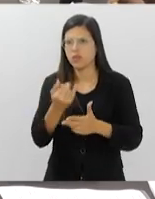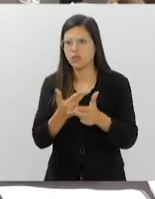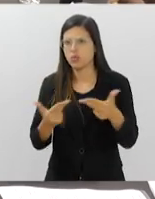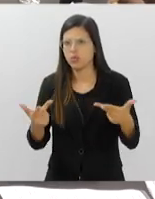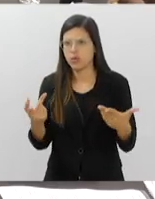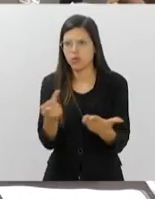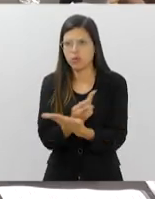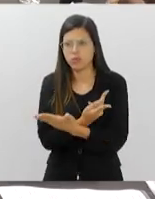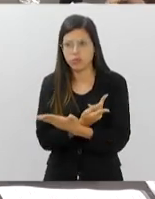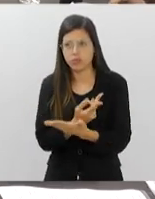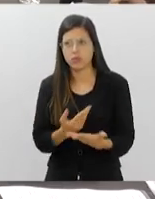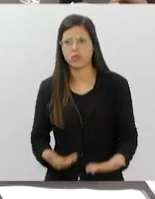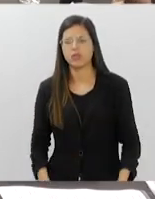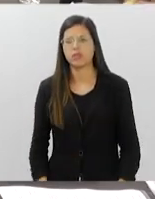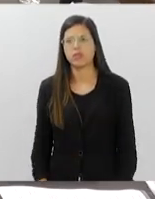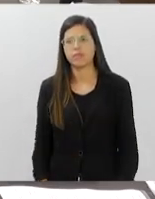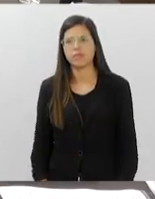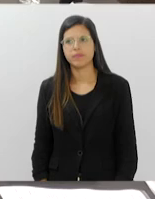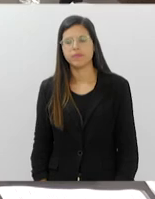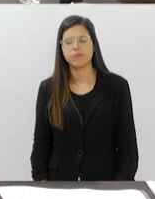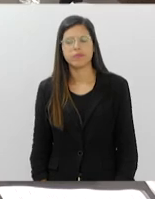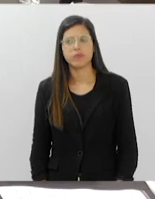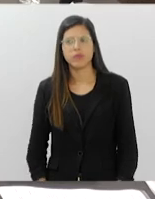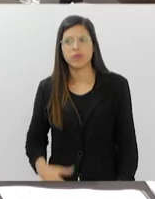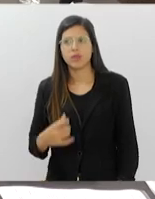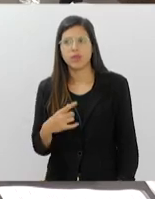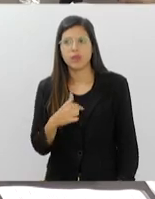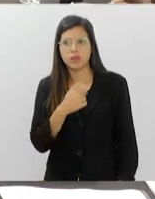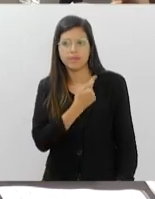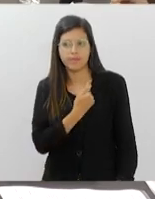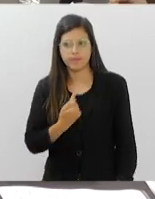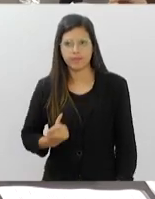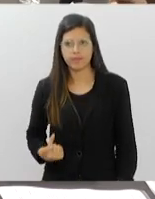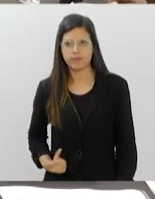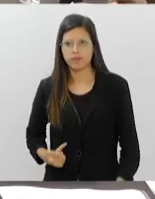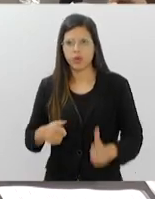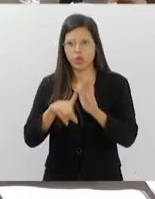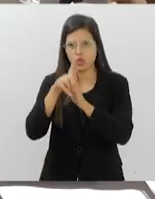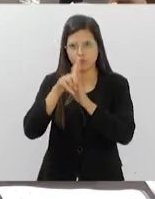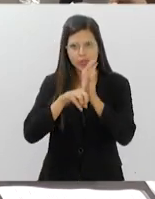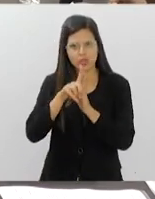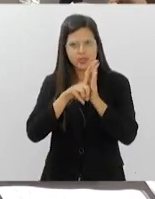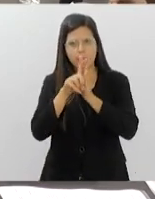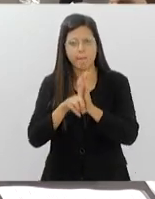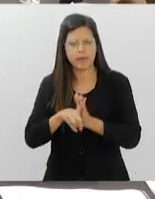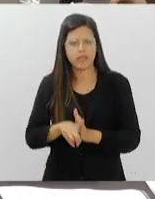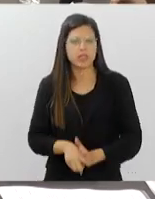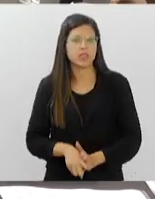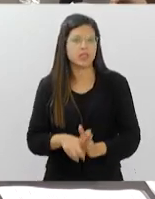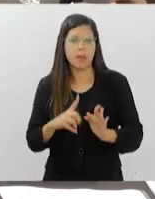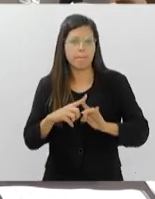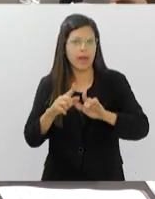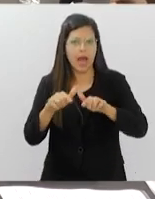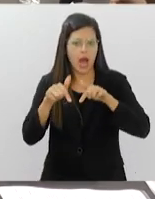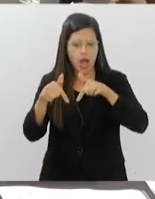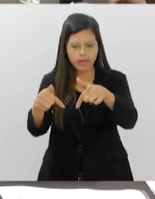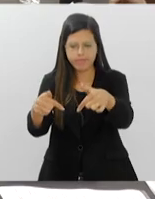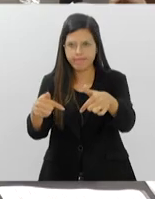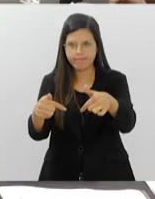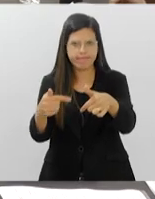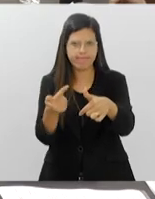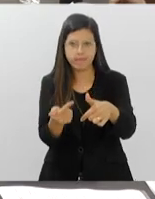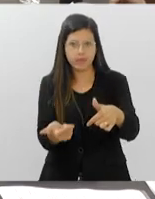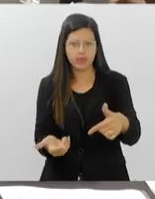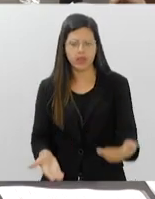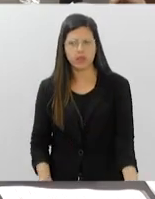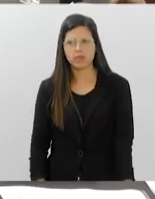aconteçam. Porque eu volto a dizer, este é um governo que estuda, estuda, estuda, mas não conclui nada. Eu acho